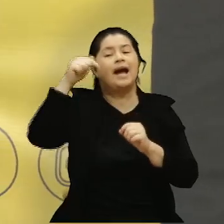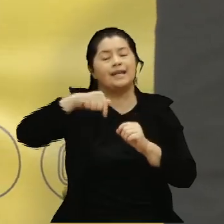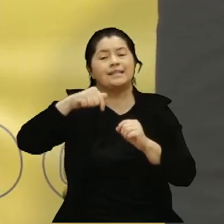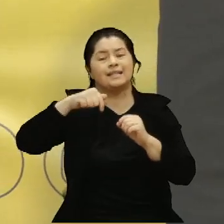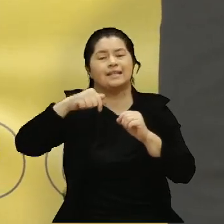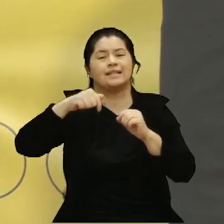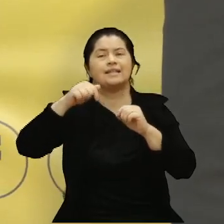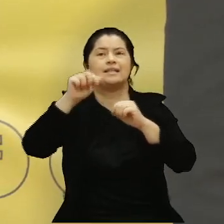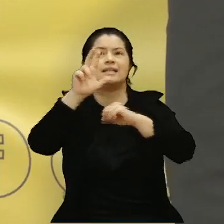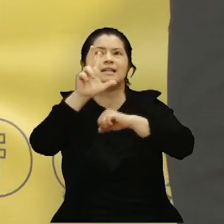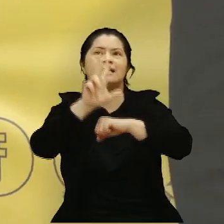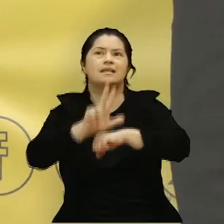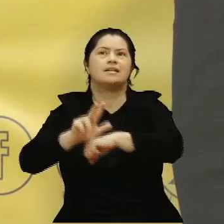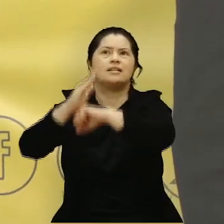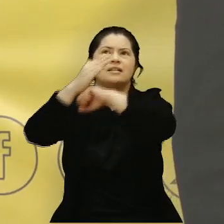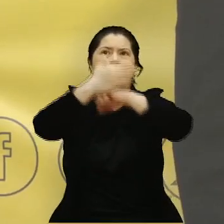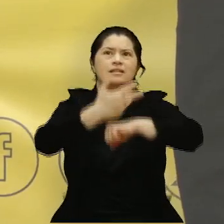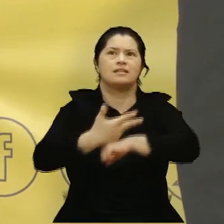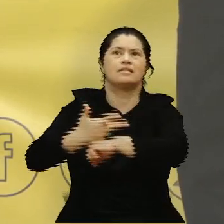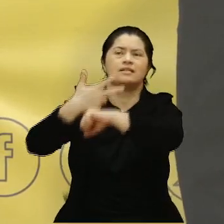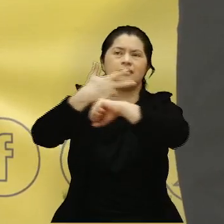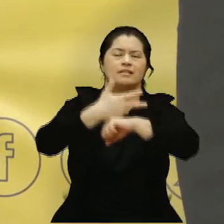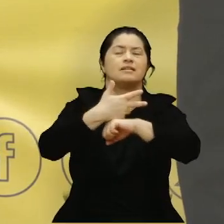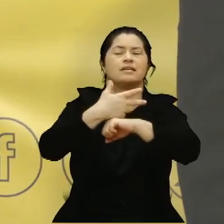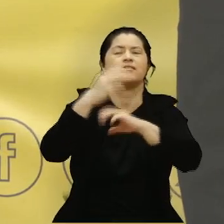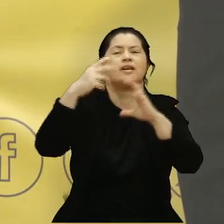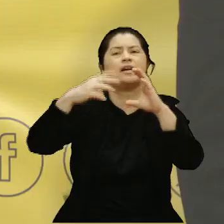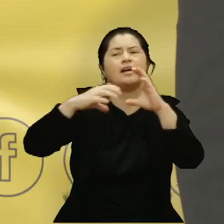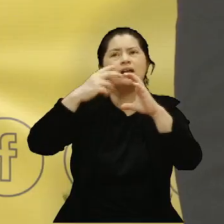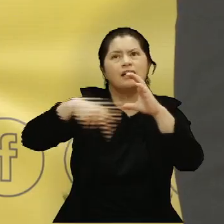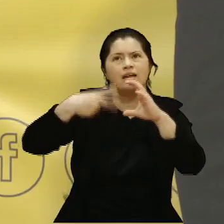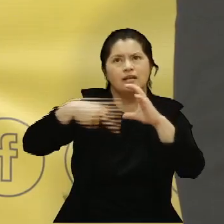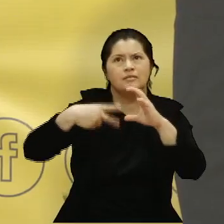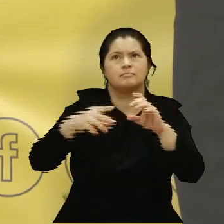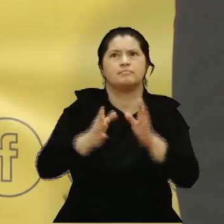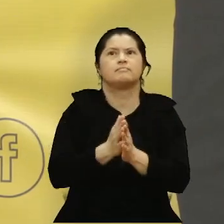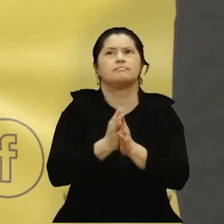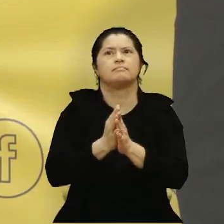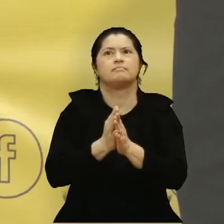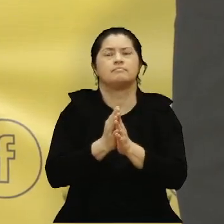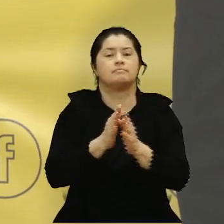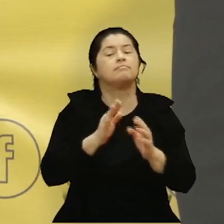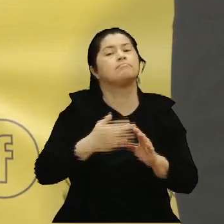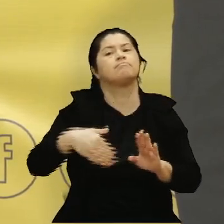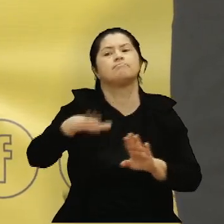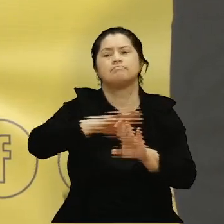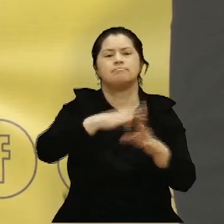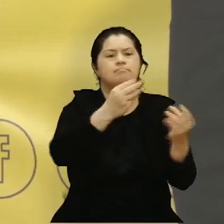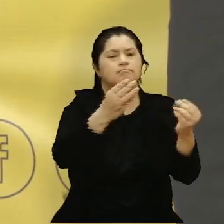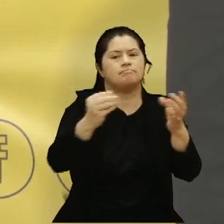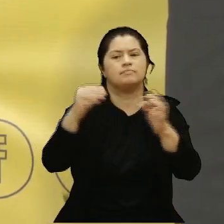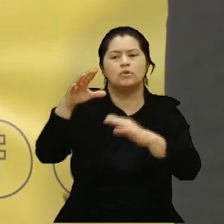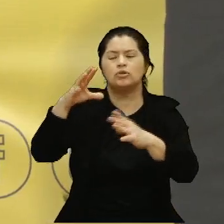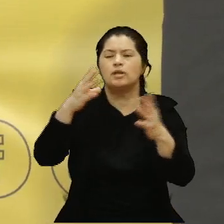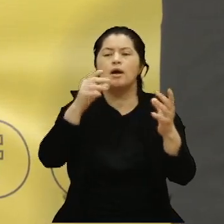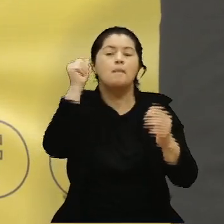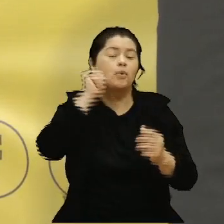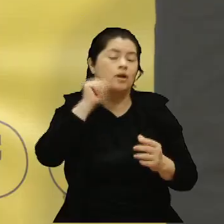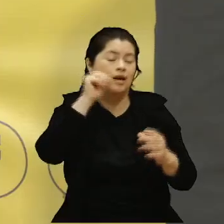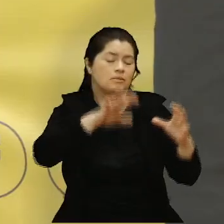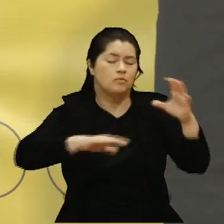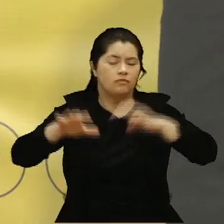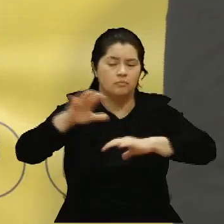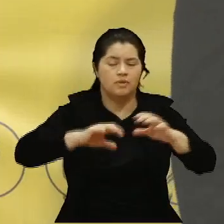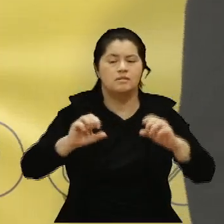isso, como no Sem Batuta foi também dito. Por trás daquelas mulheres é muita gente que se movimenta, que faz as